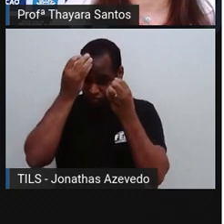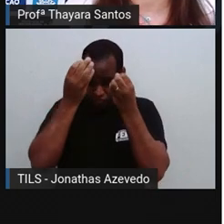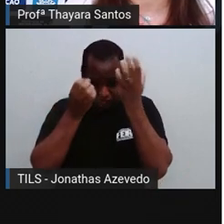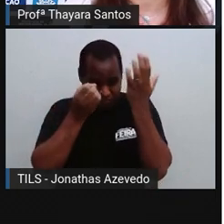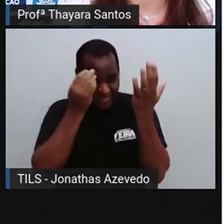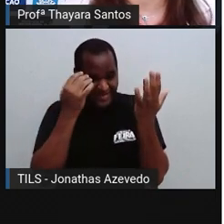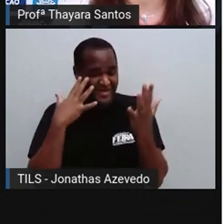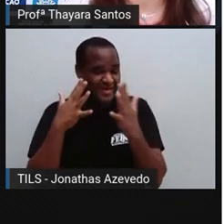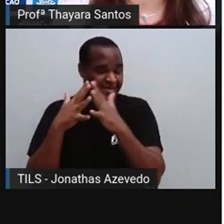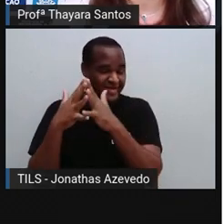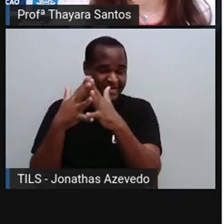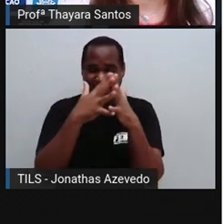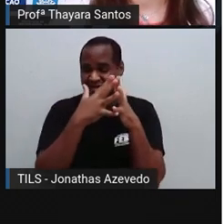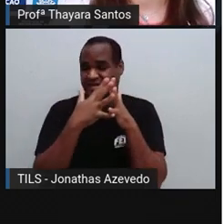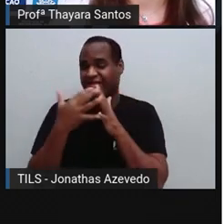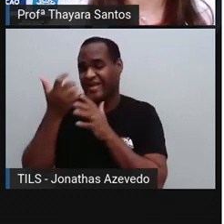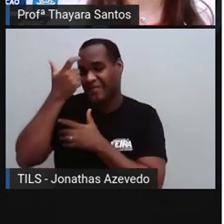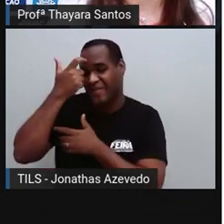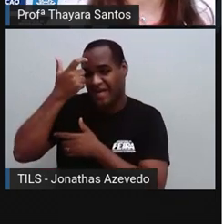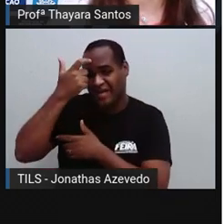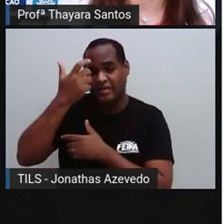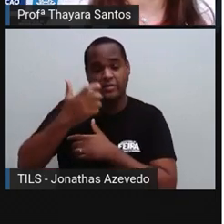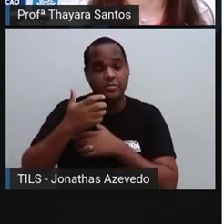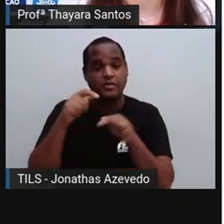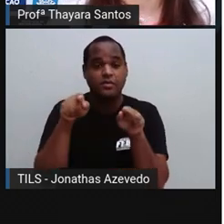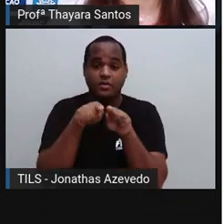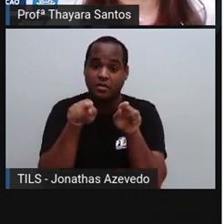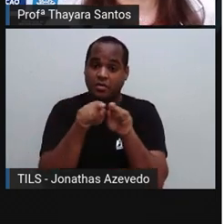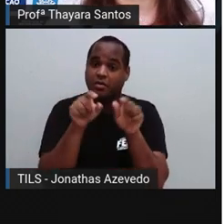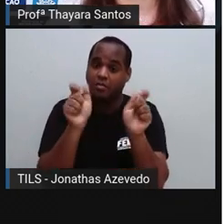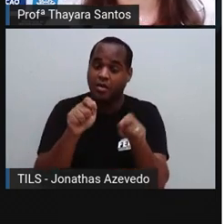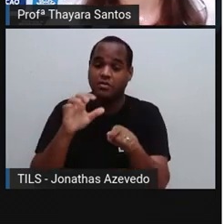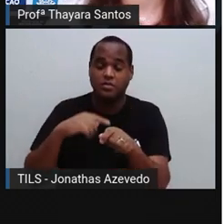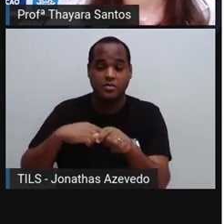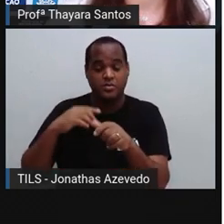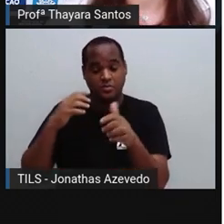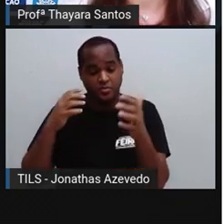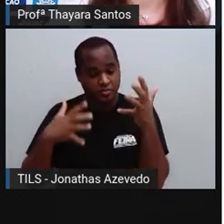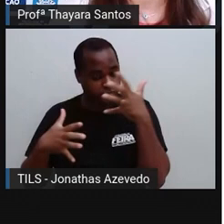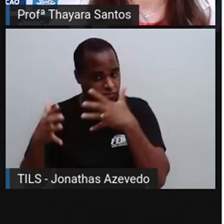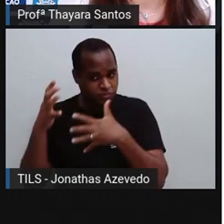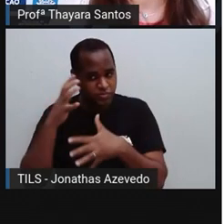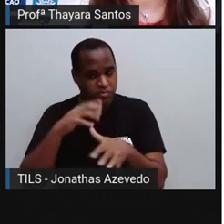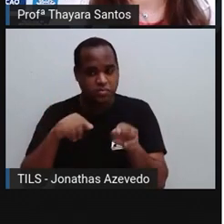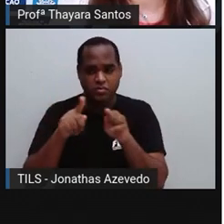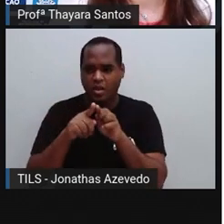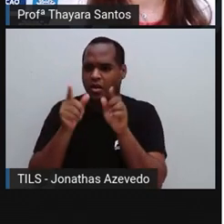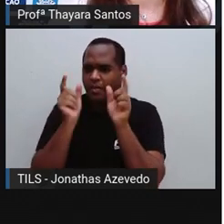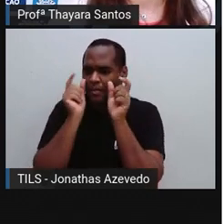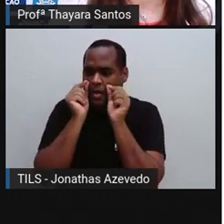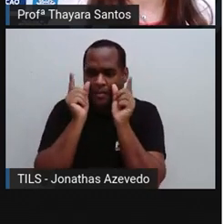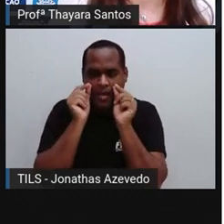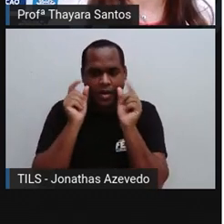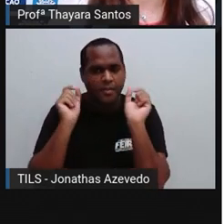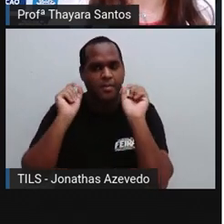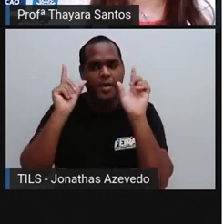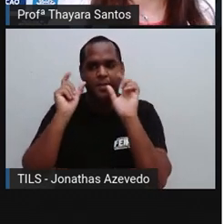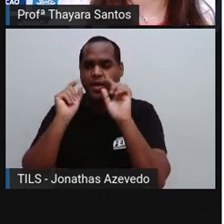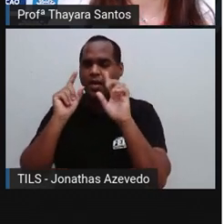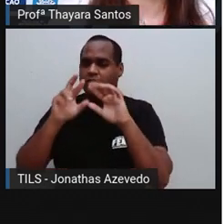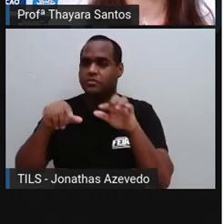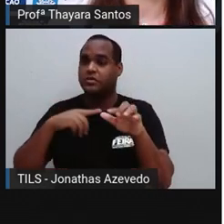leva a confusões mentais. Ela também pode provocar alucinações, diminuição dos reflexos,